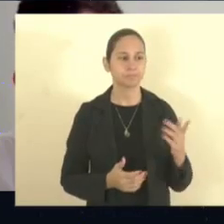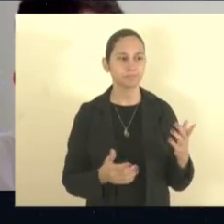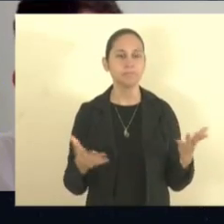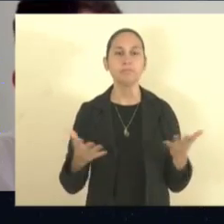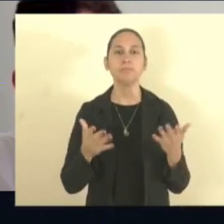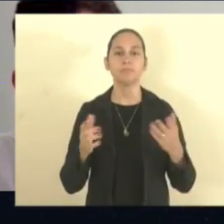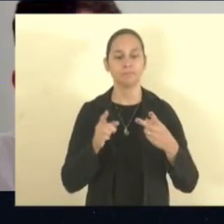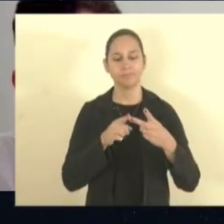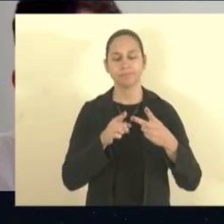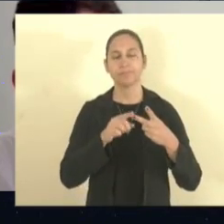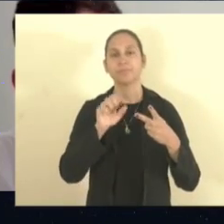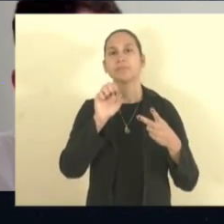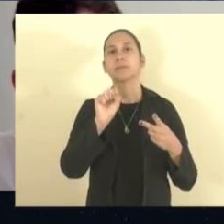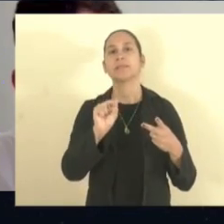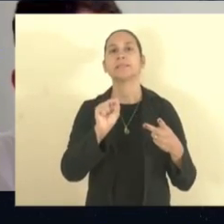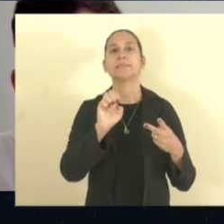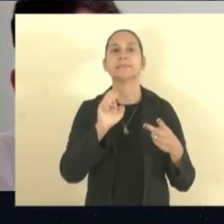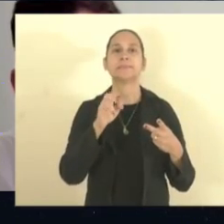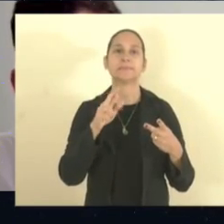Sérgio Meneghelli, para discutir a matéria.